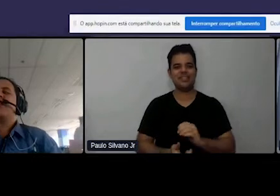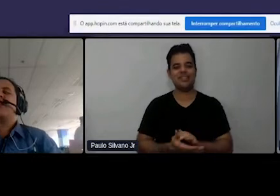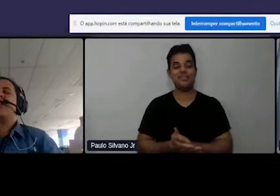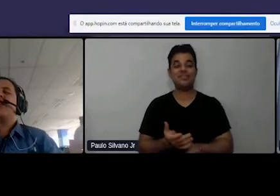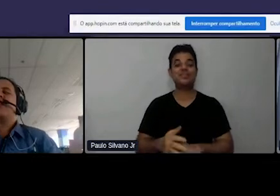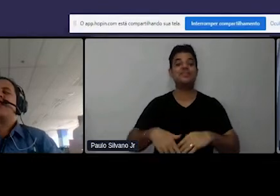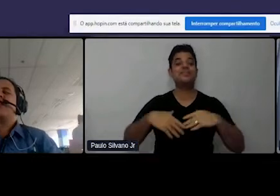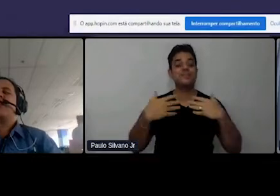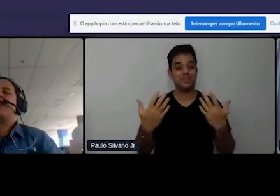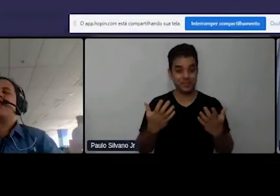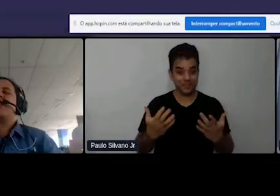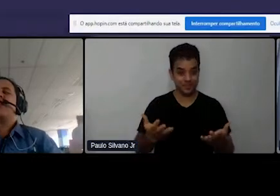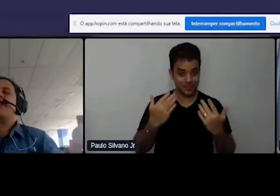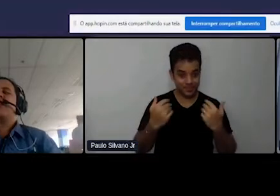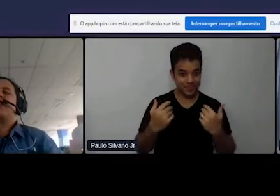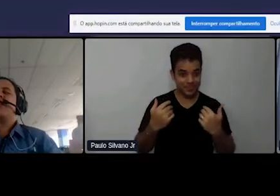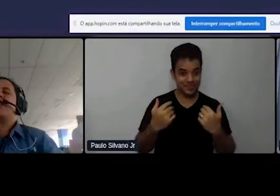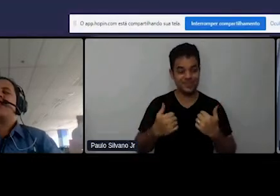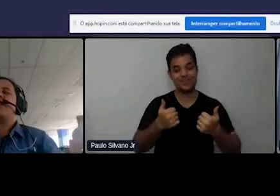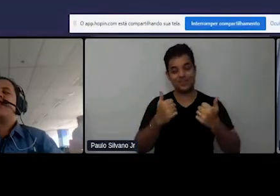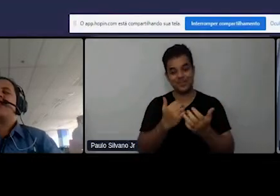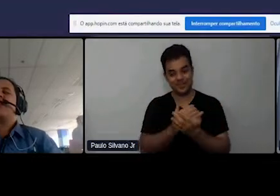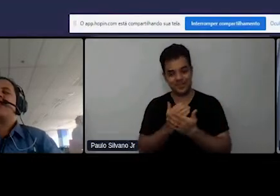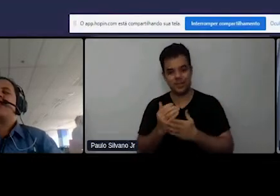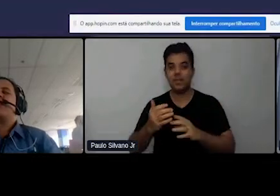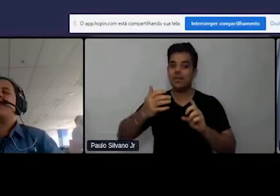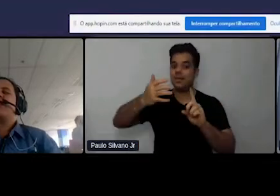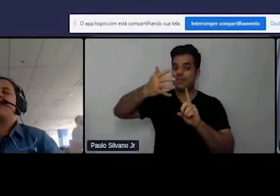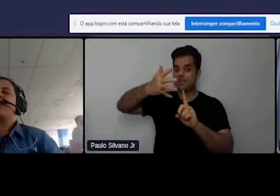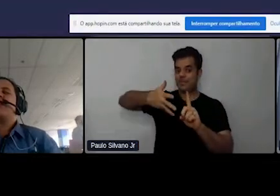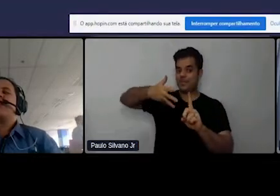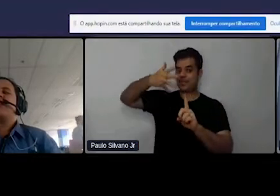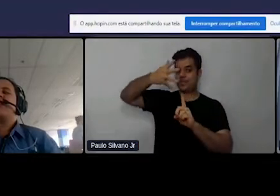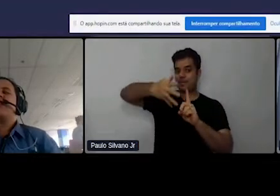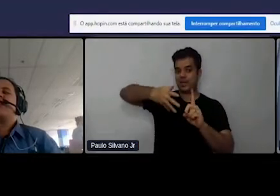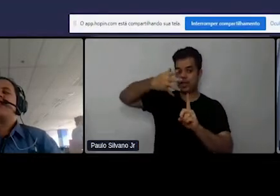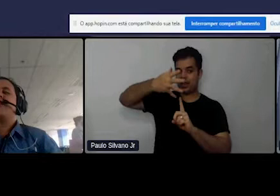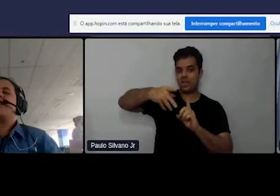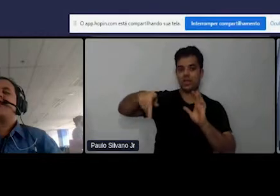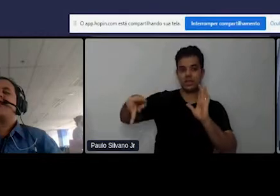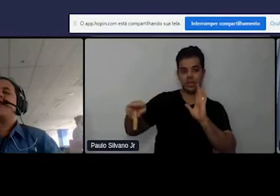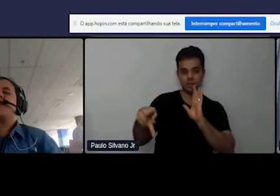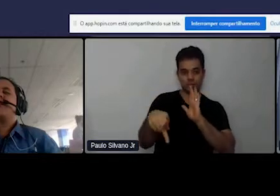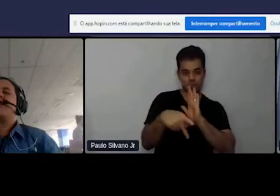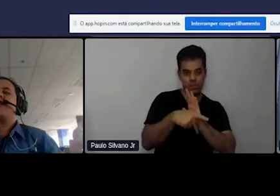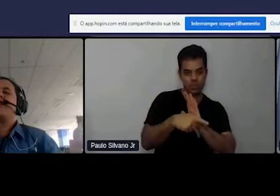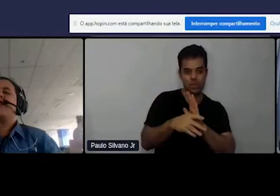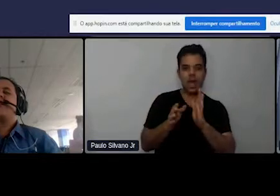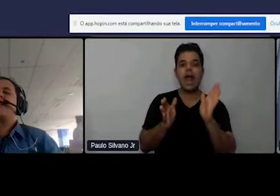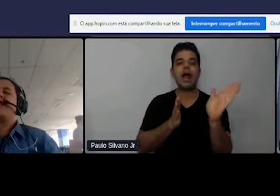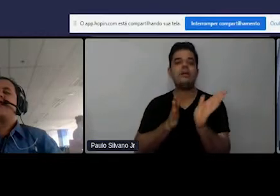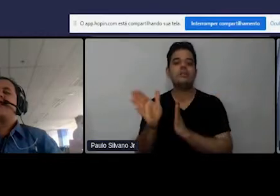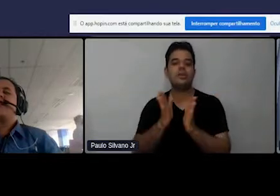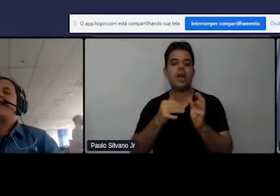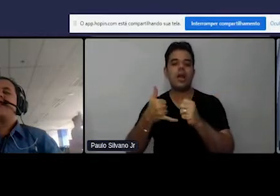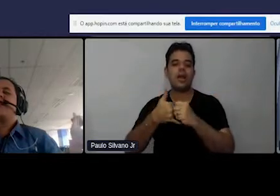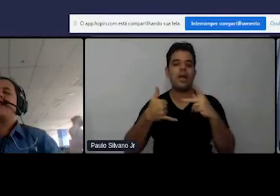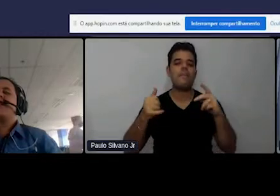Então, vamos lá, pessoal. A palestra aqui é sobre pare de mascarar a acessibilidade na sua aplicação web.